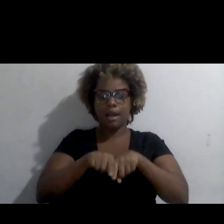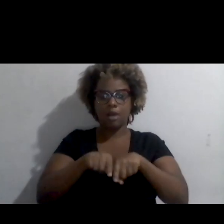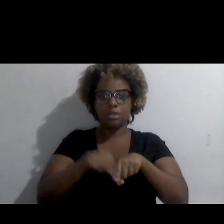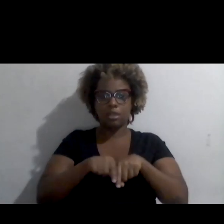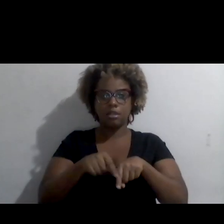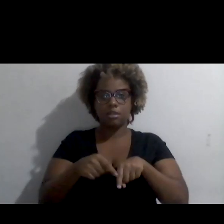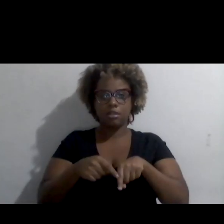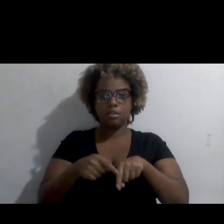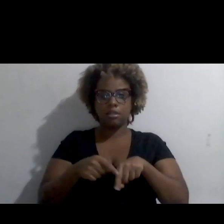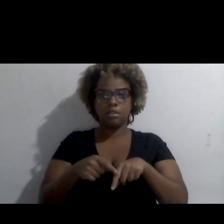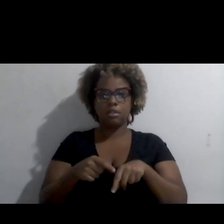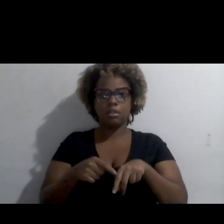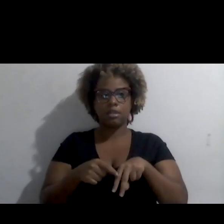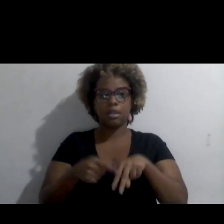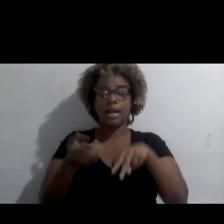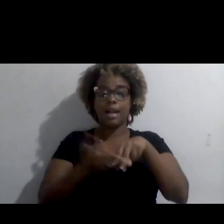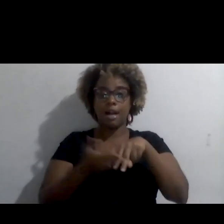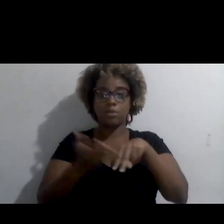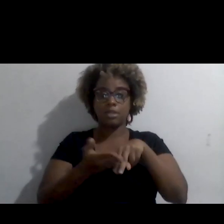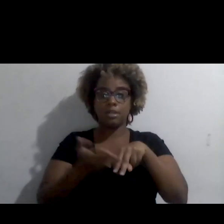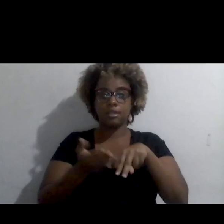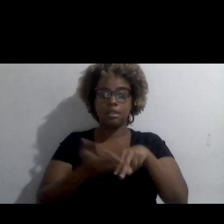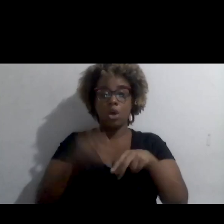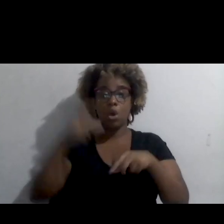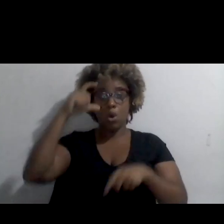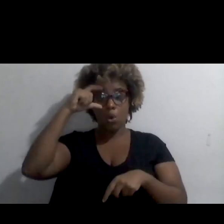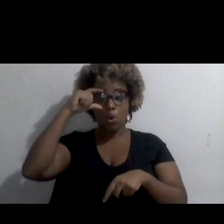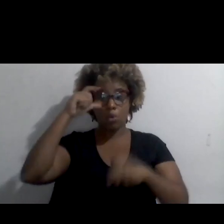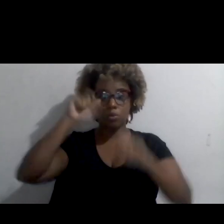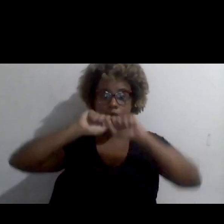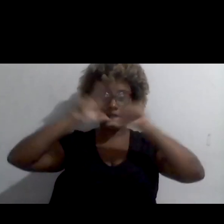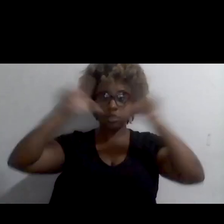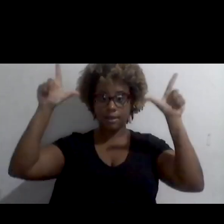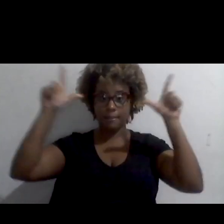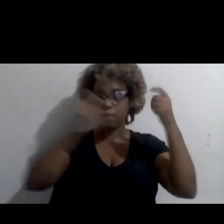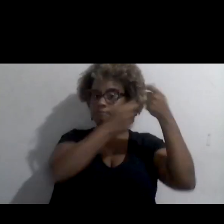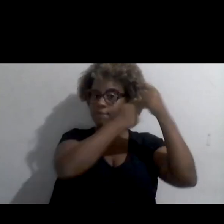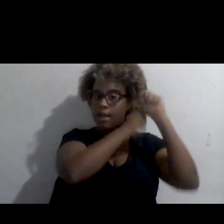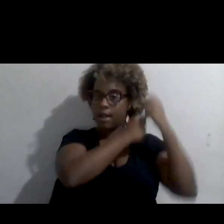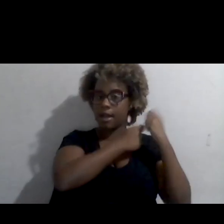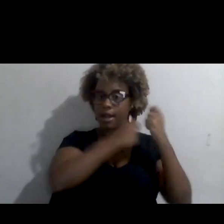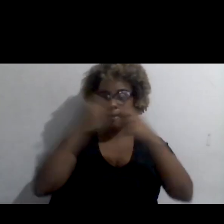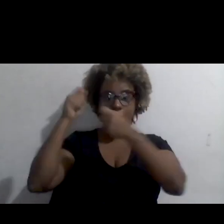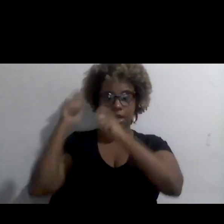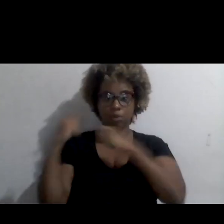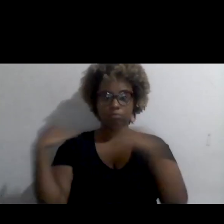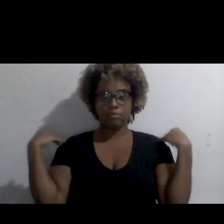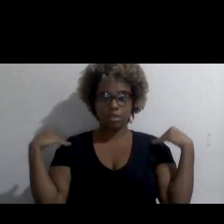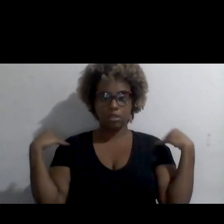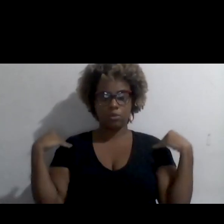preta e um óculos transparente. Tenho um cabelo dreadado na altura dos ombros. Né? Eu